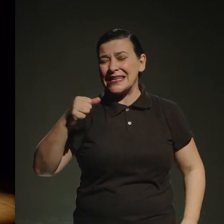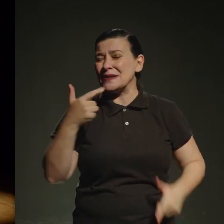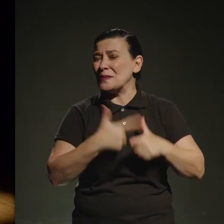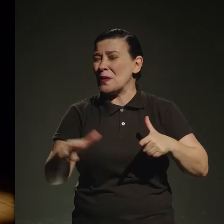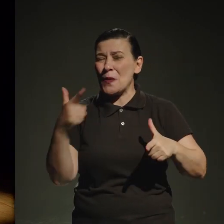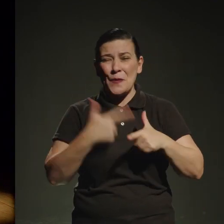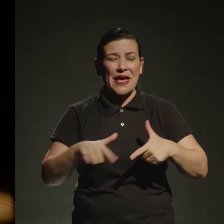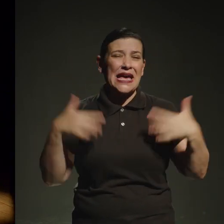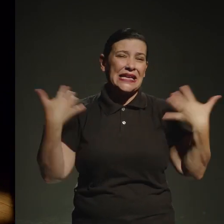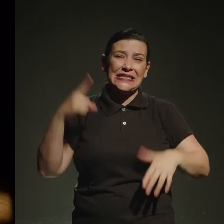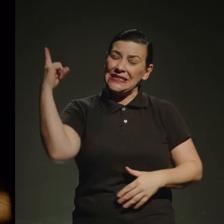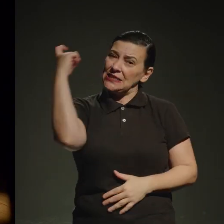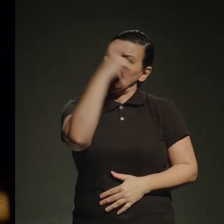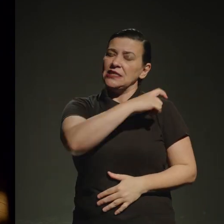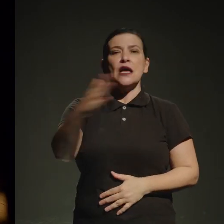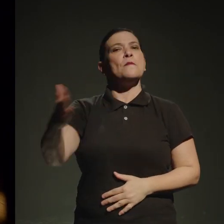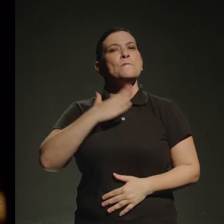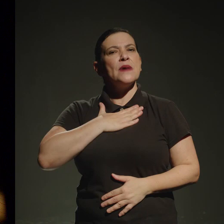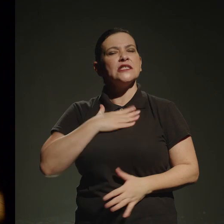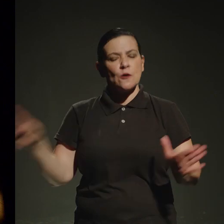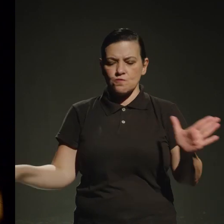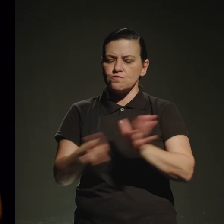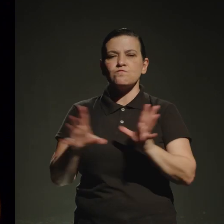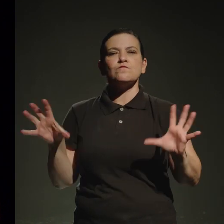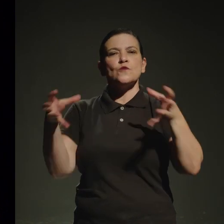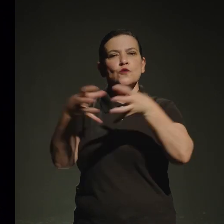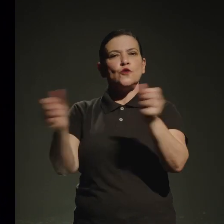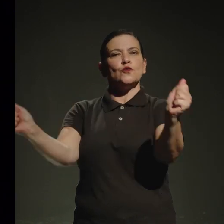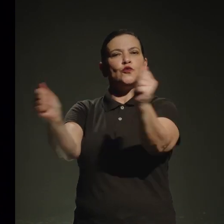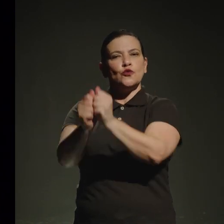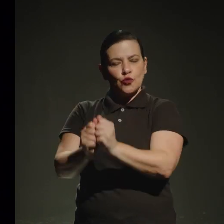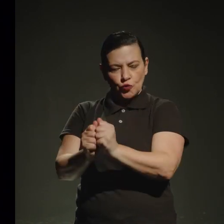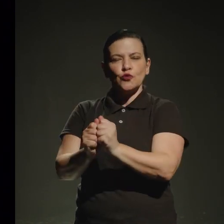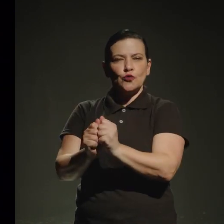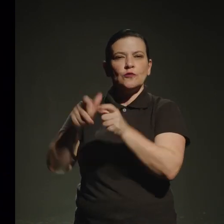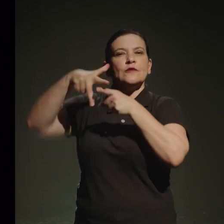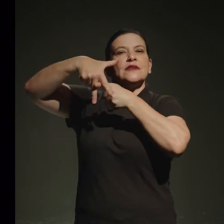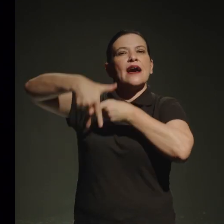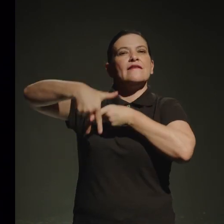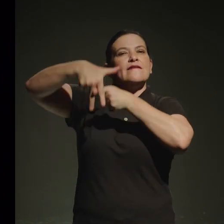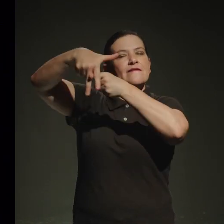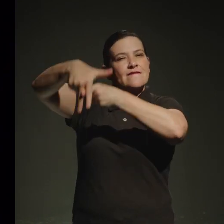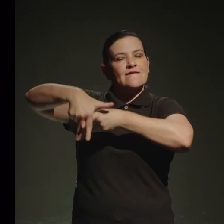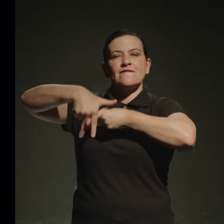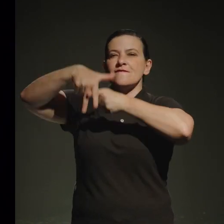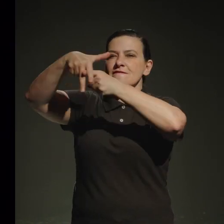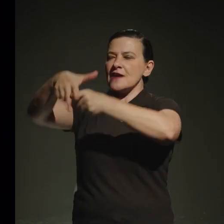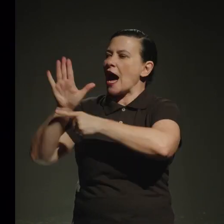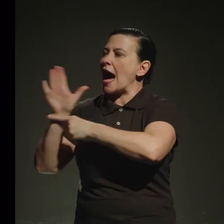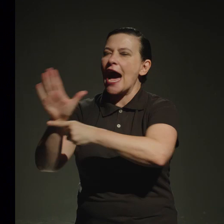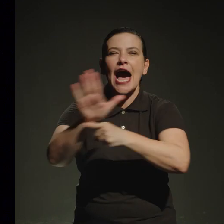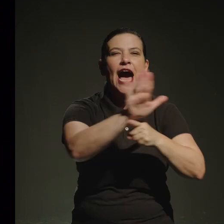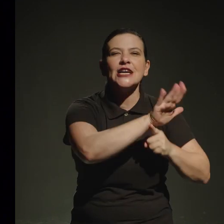donzelas, amparador das viúvas e socorredor dos órfãos e desvalidos da sorte. Mesmo que a idade do ouro tenha passado e que